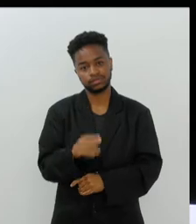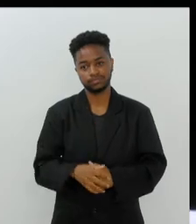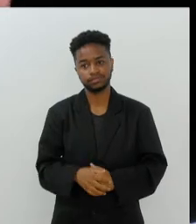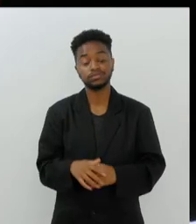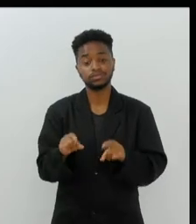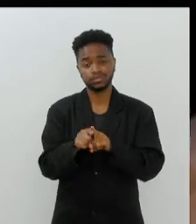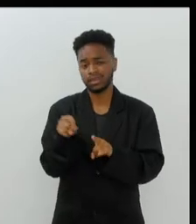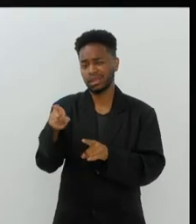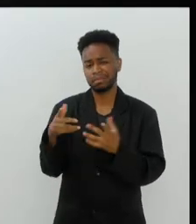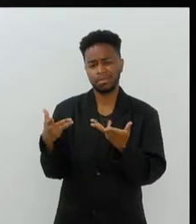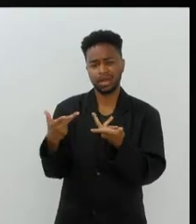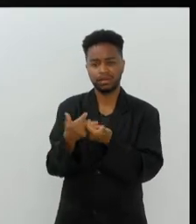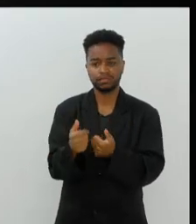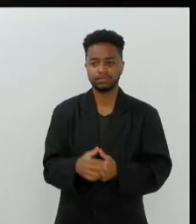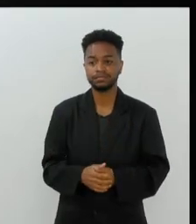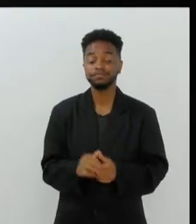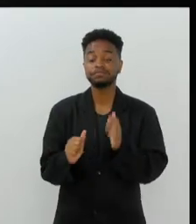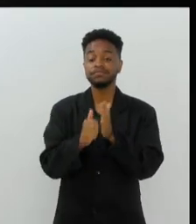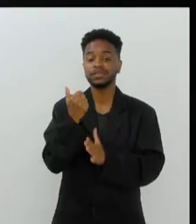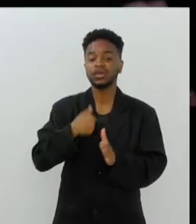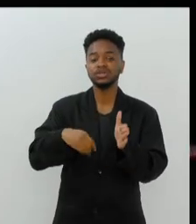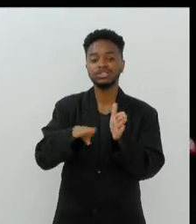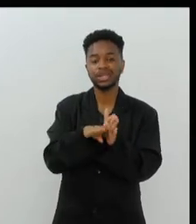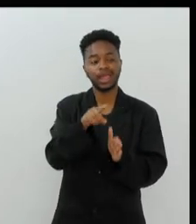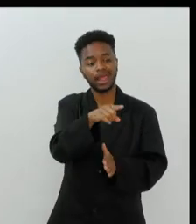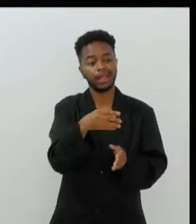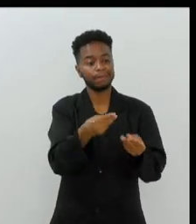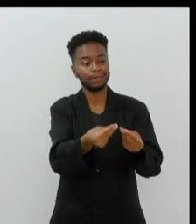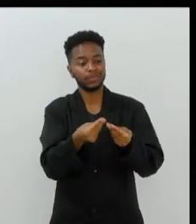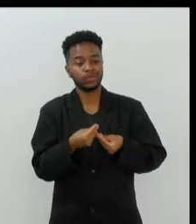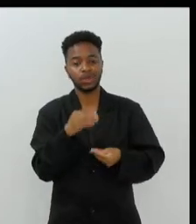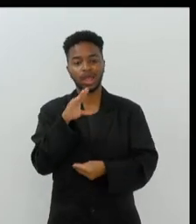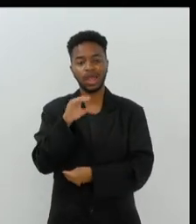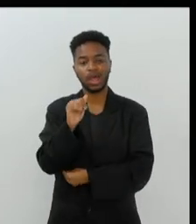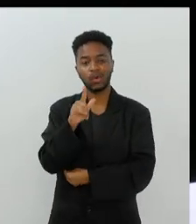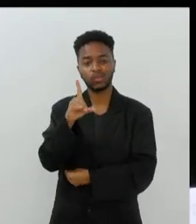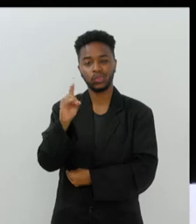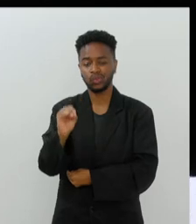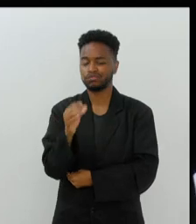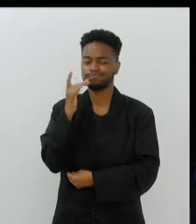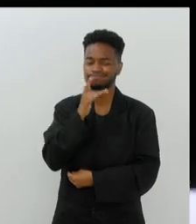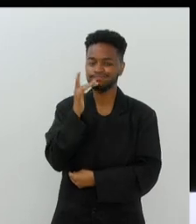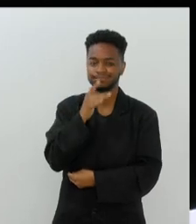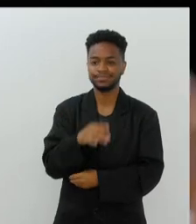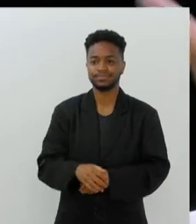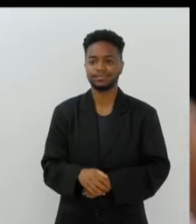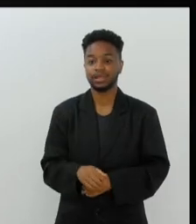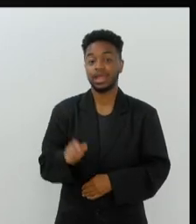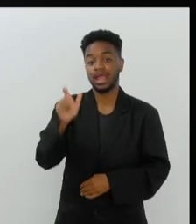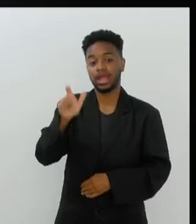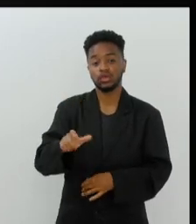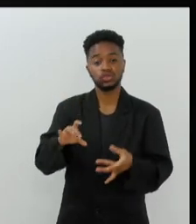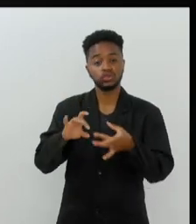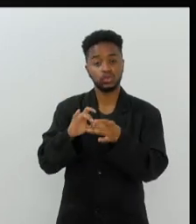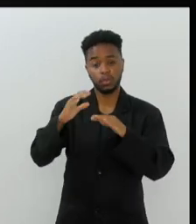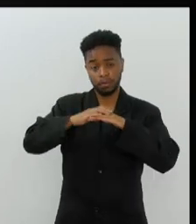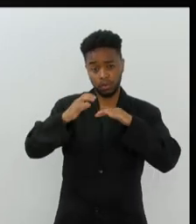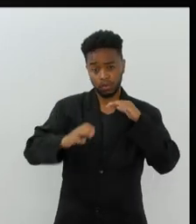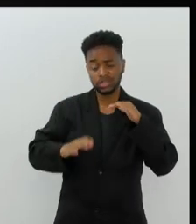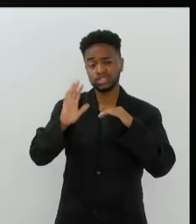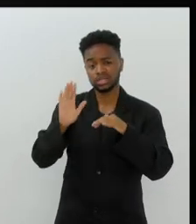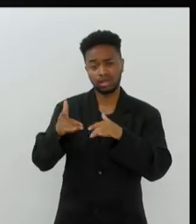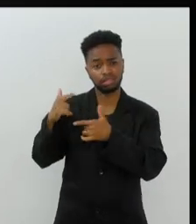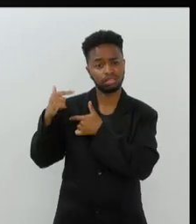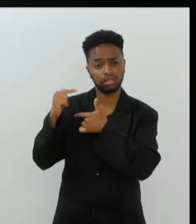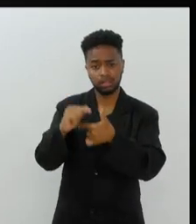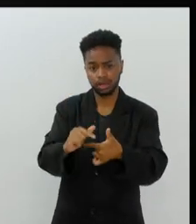E foi maravilhoso. A Tiane Silda é uma querida também. É, né? Maravilhoso. Primeiro dia que eu cheguei lá, ela já veio com um caldinho para mim. Assim. A Tiane Silda é um personagem da Unido Pôr da